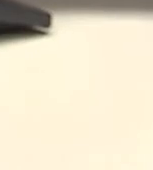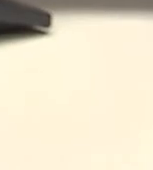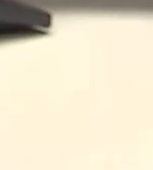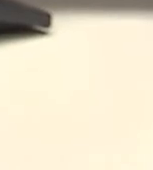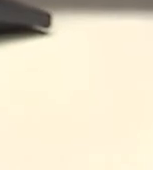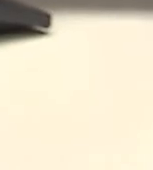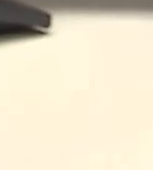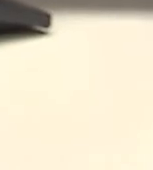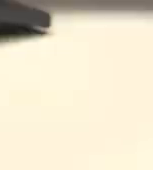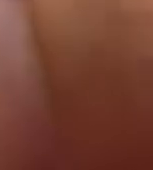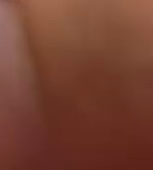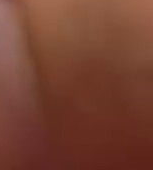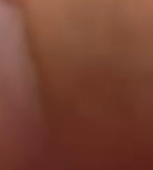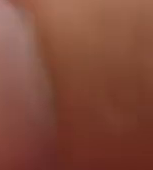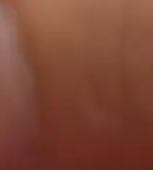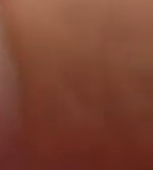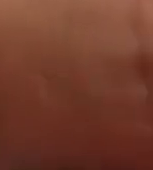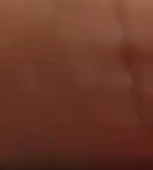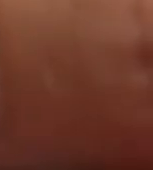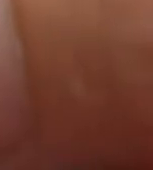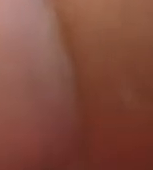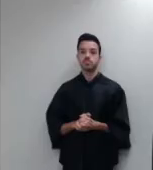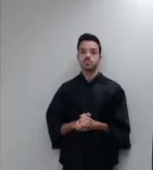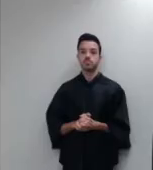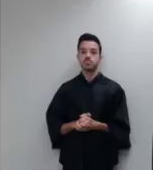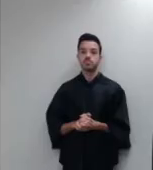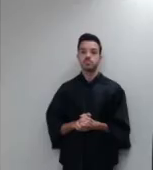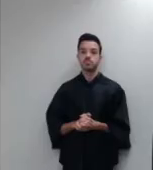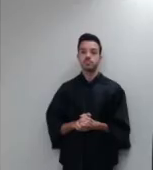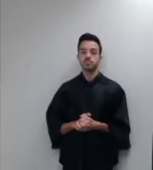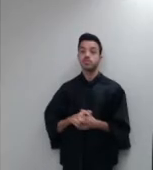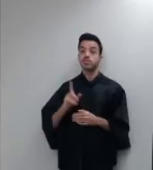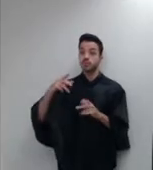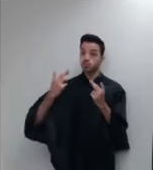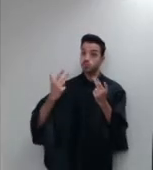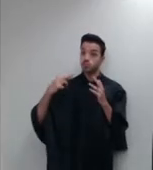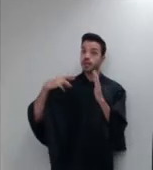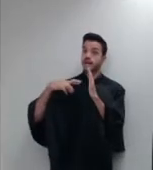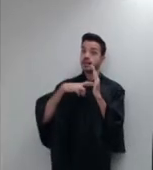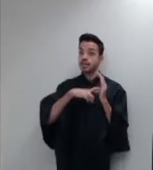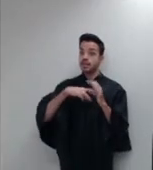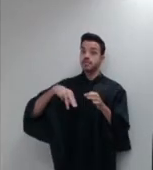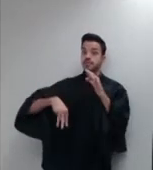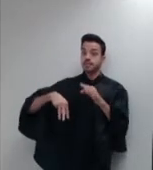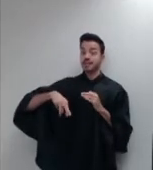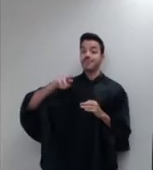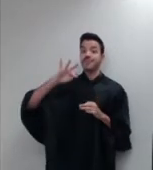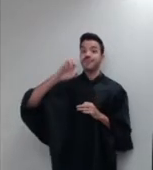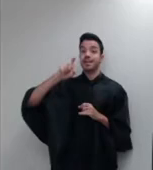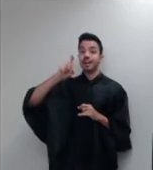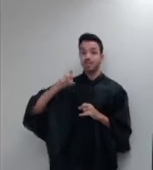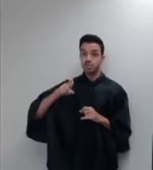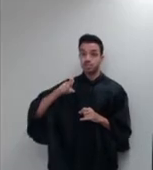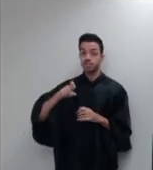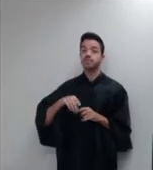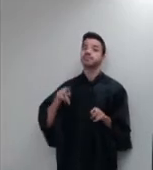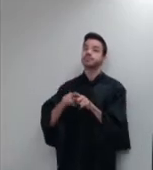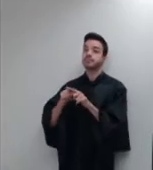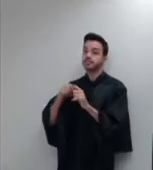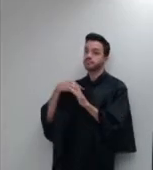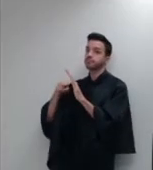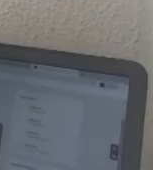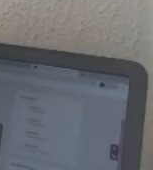para fornecer informações em um processo criminal. Os ministros entenderam que ficou demonstrado que as informações requisitadas